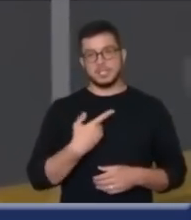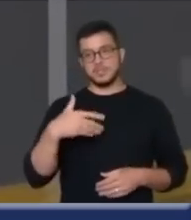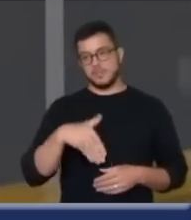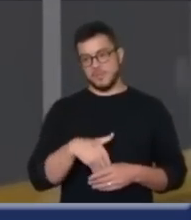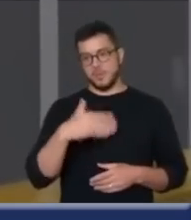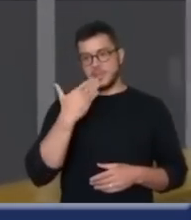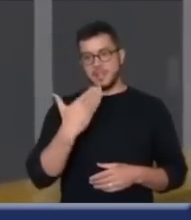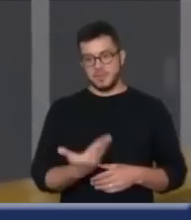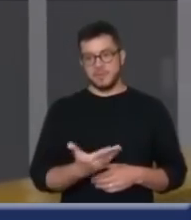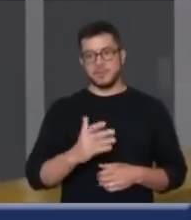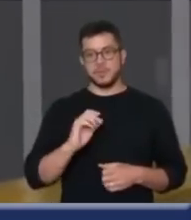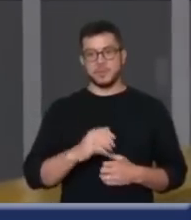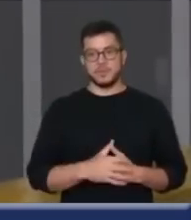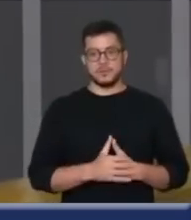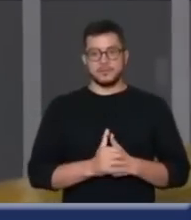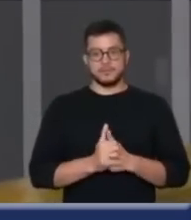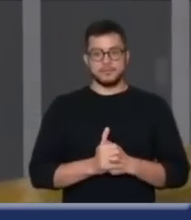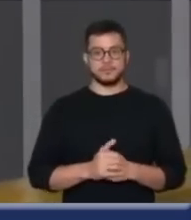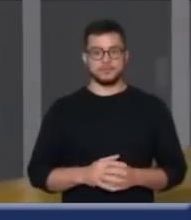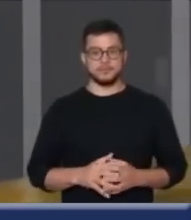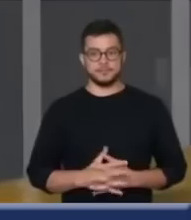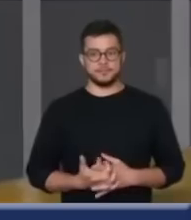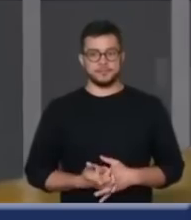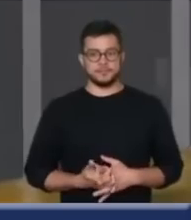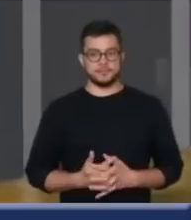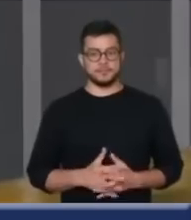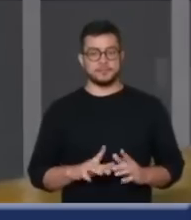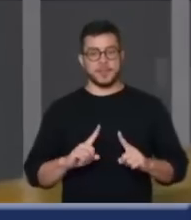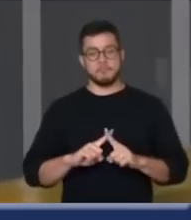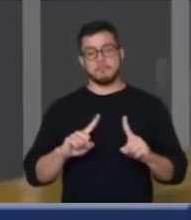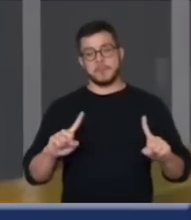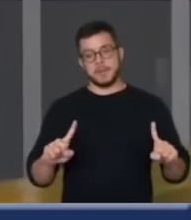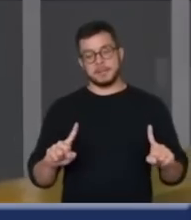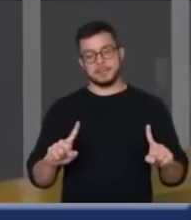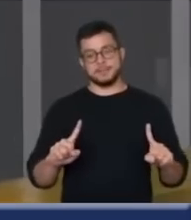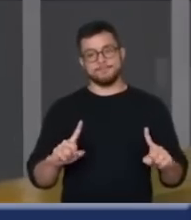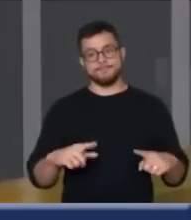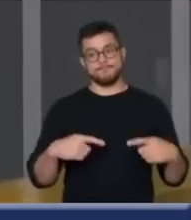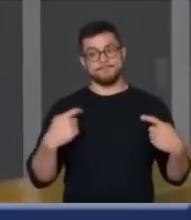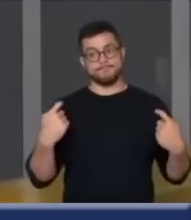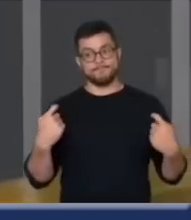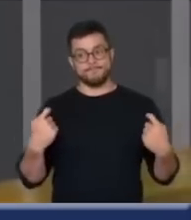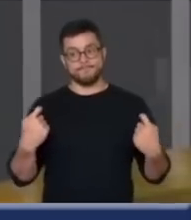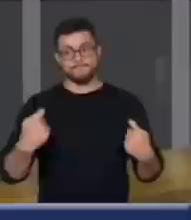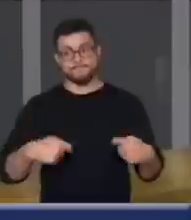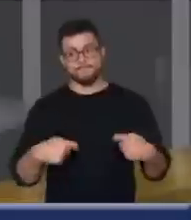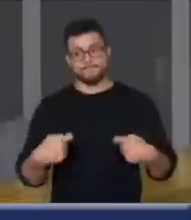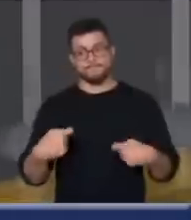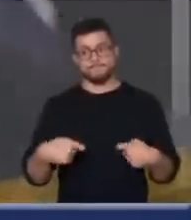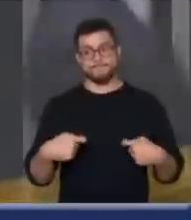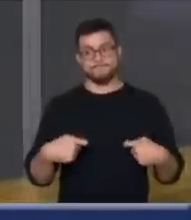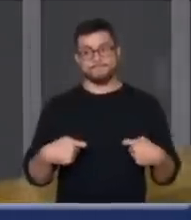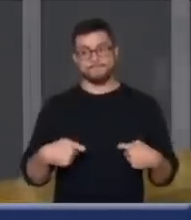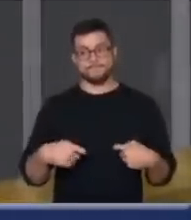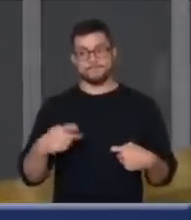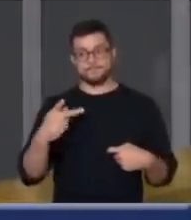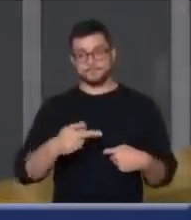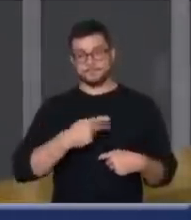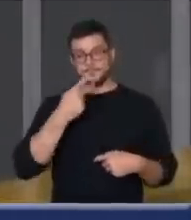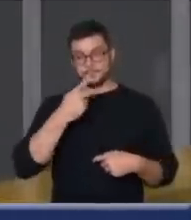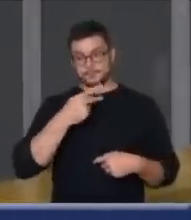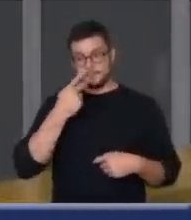nossa bancada votará favorável. Mas eu não poderia deixar aqui de falar hoje sobre um acontecimento